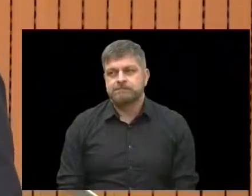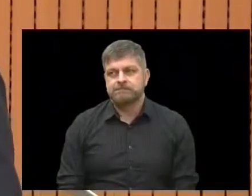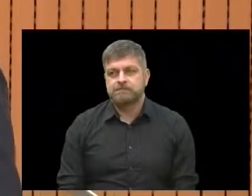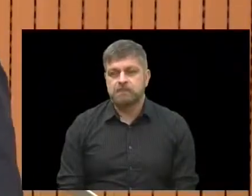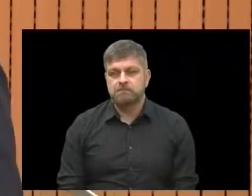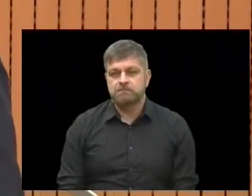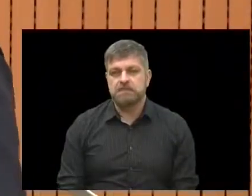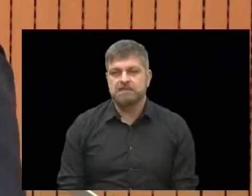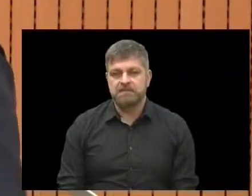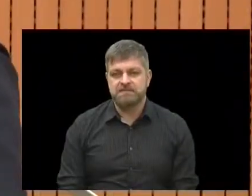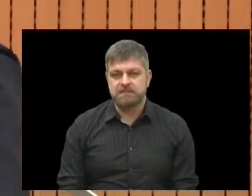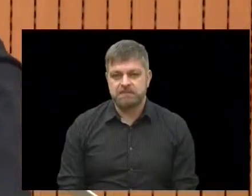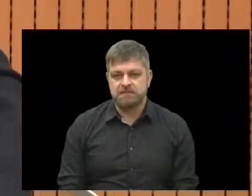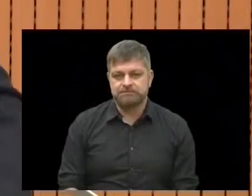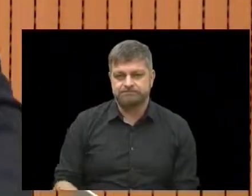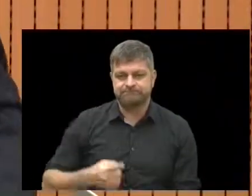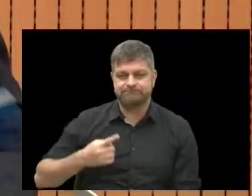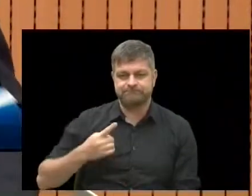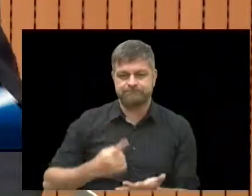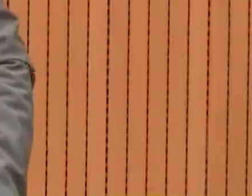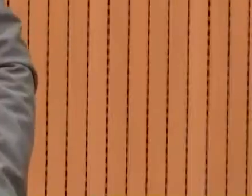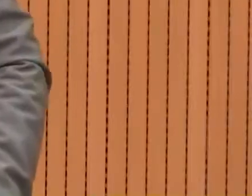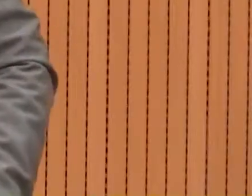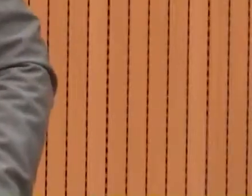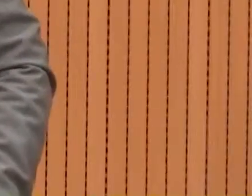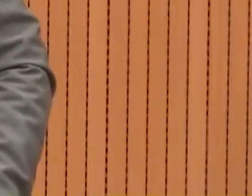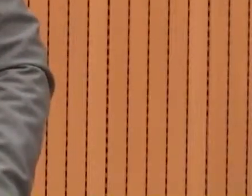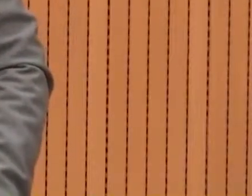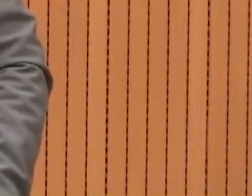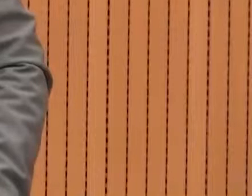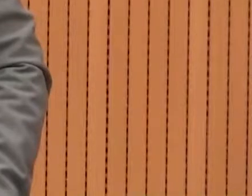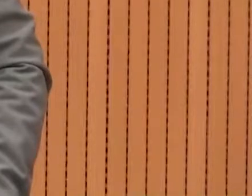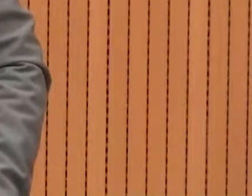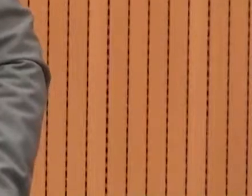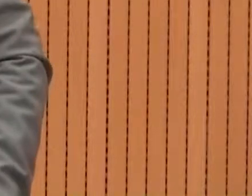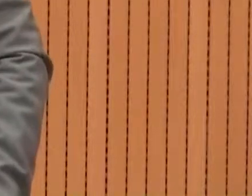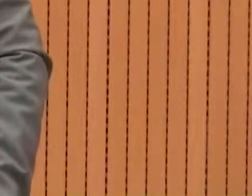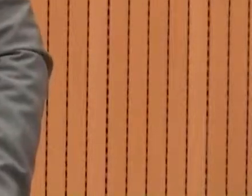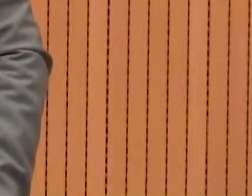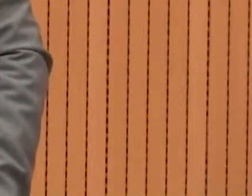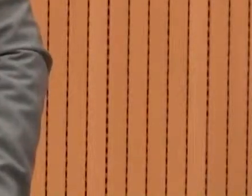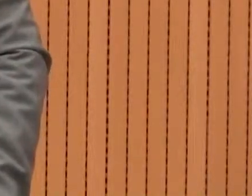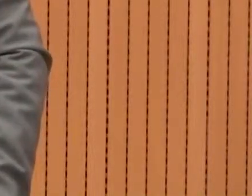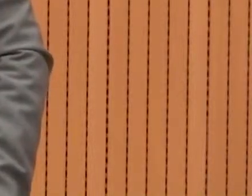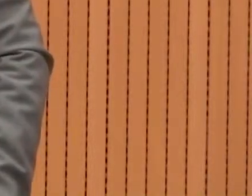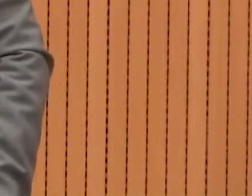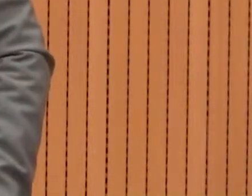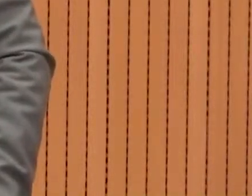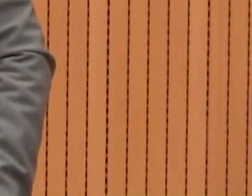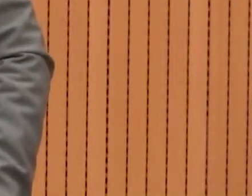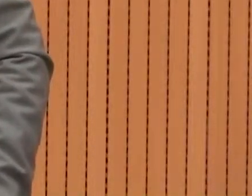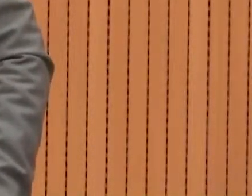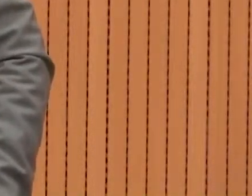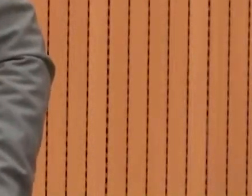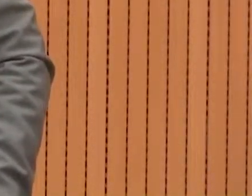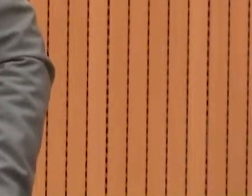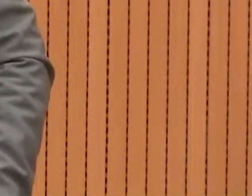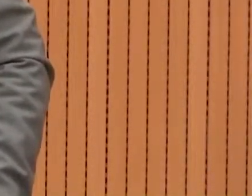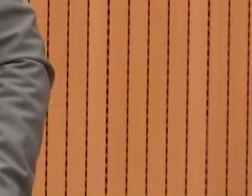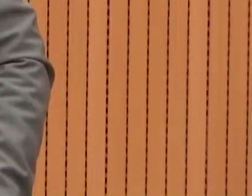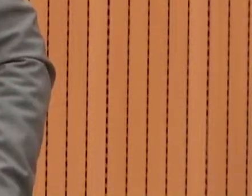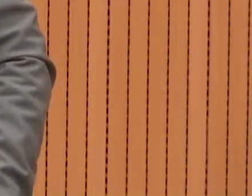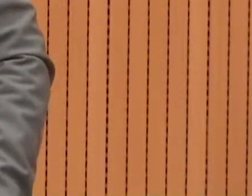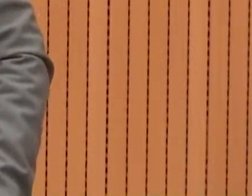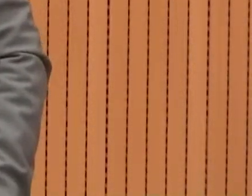além do presidente da Câmara, Marcos Bernardelli. O advogado de defesa do prefeito, que tinha até 2 horas para fazer o uso